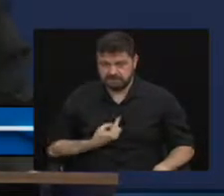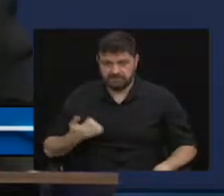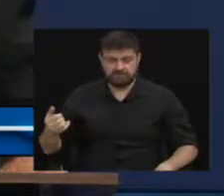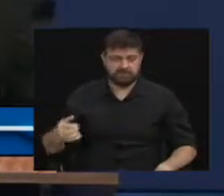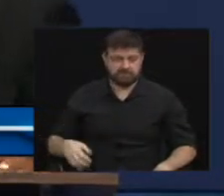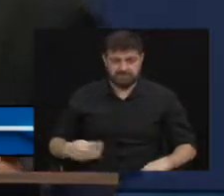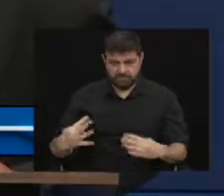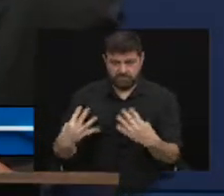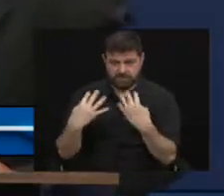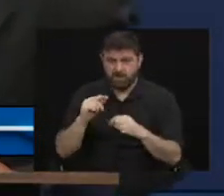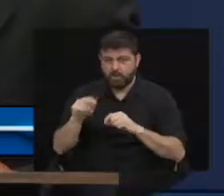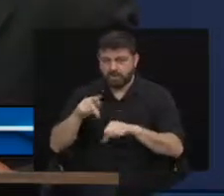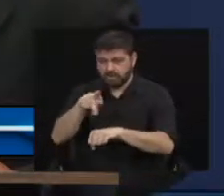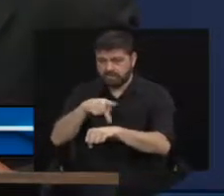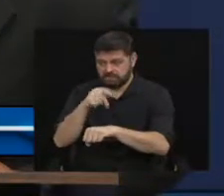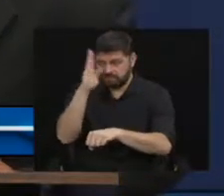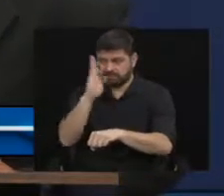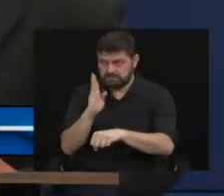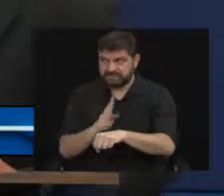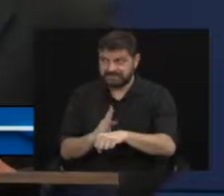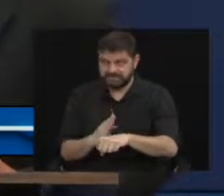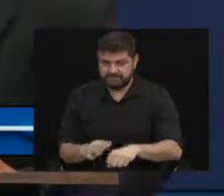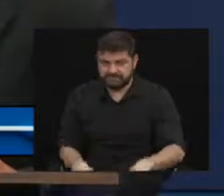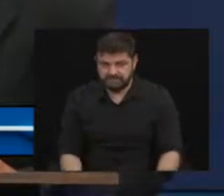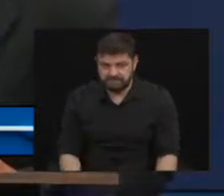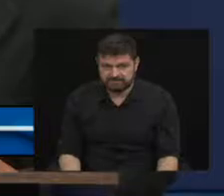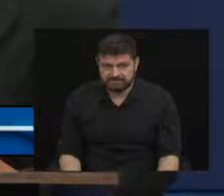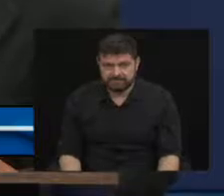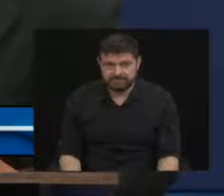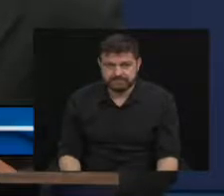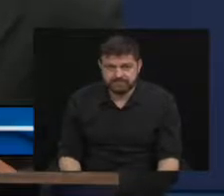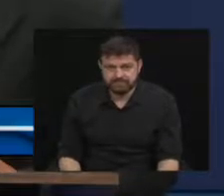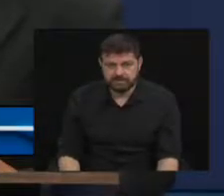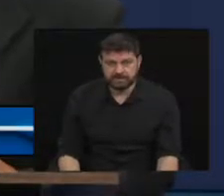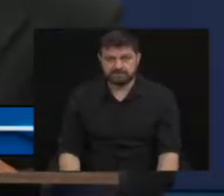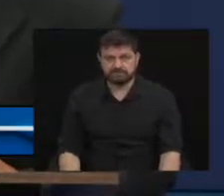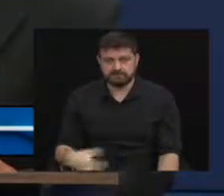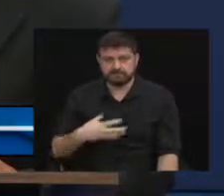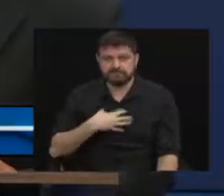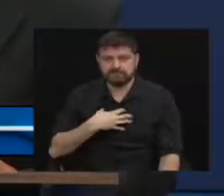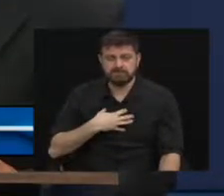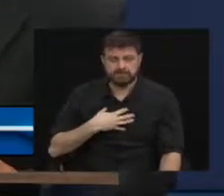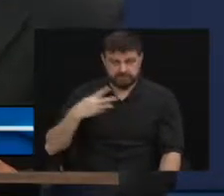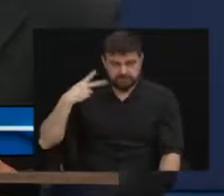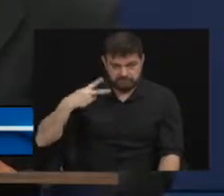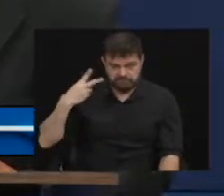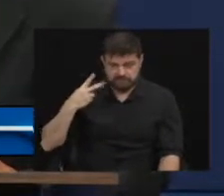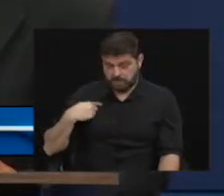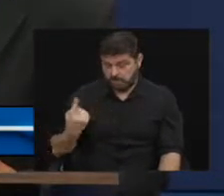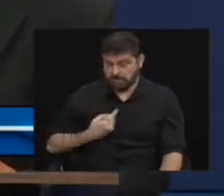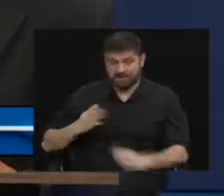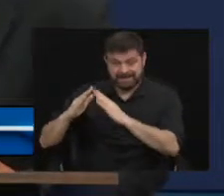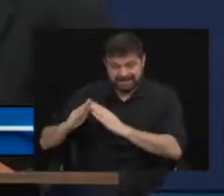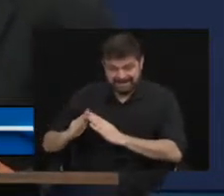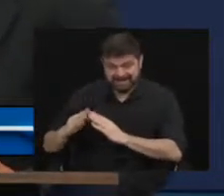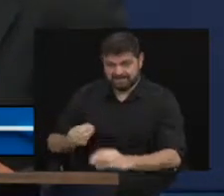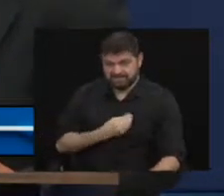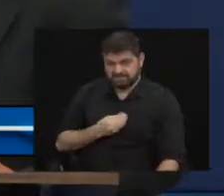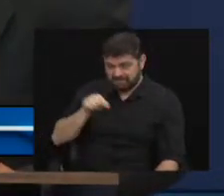equipe econômica e aí quebrar o país. Basta ver o que teve que fazer o governo que aí está,